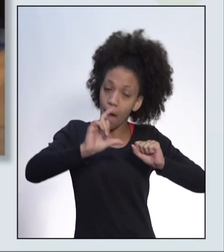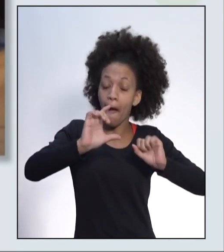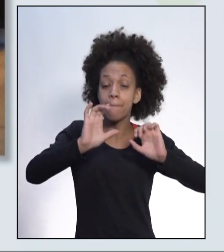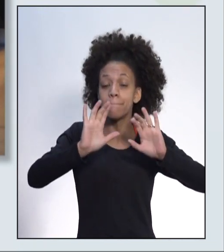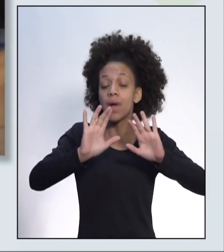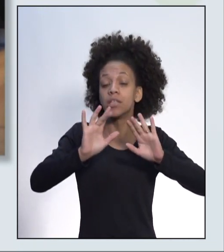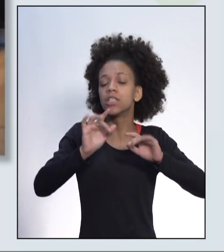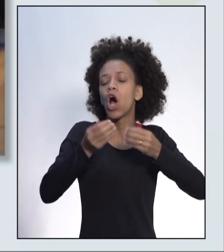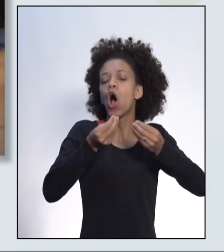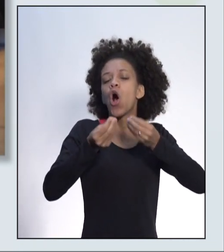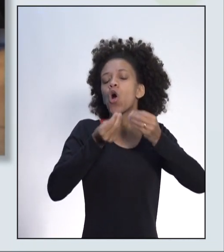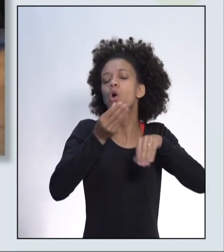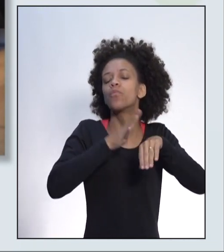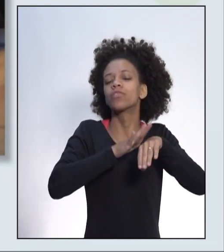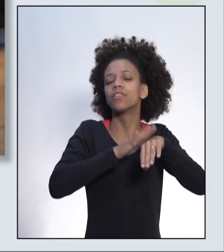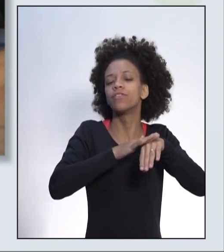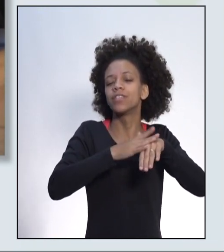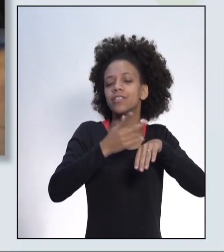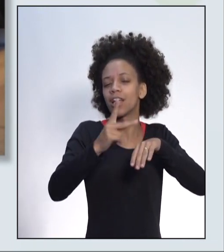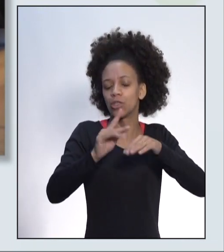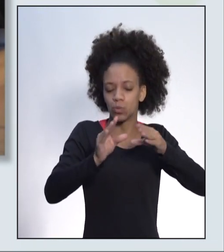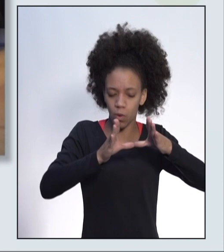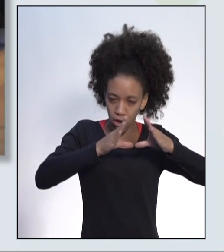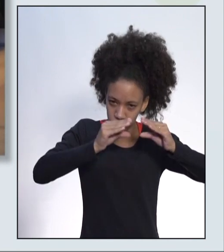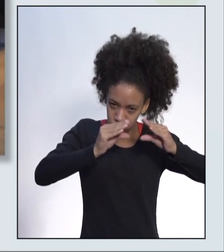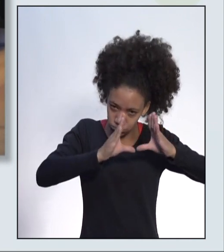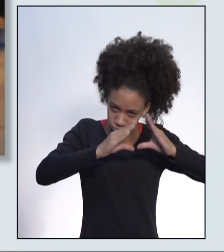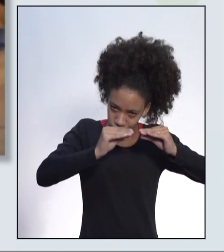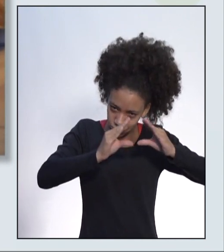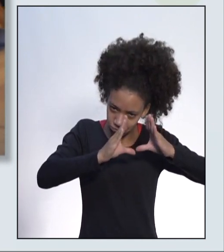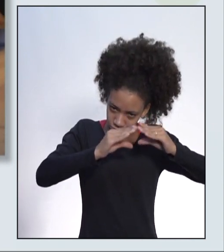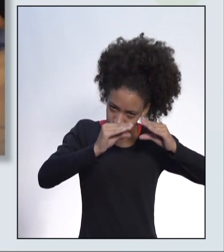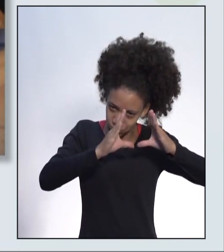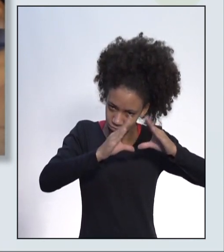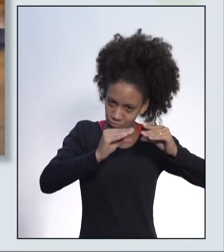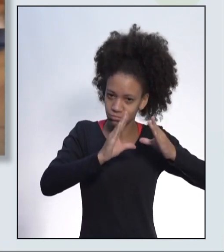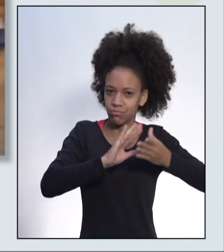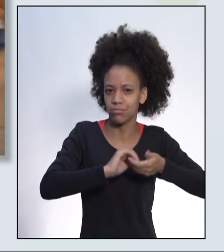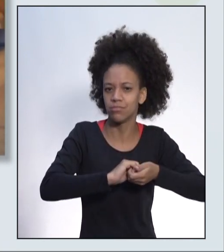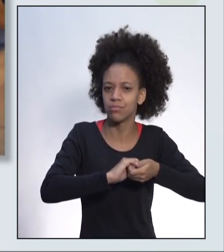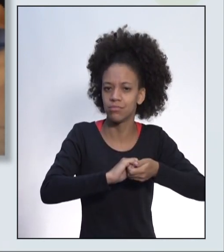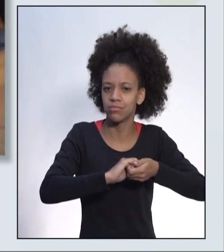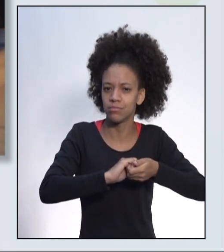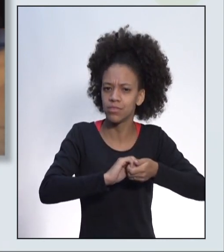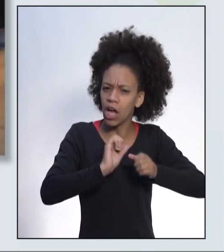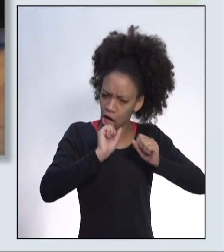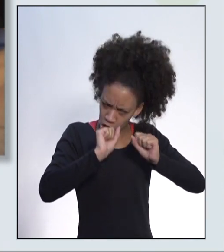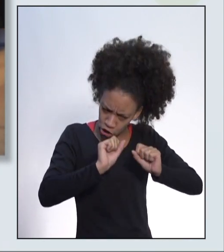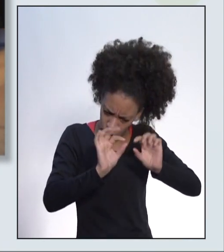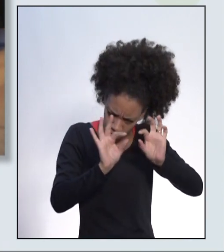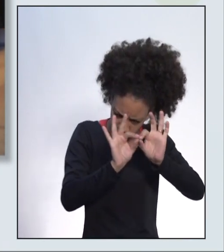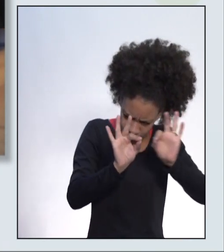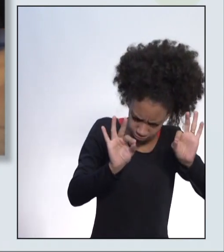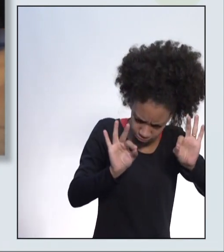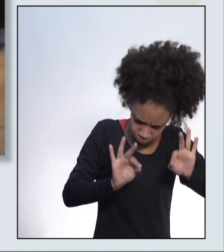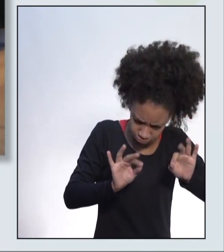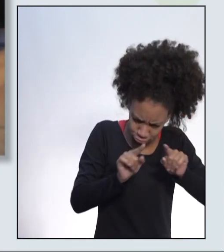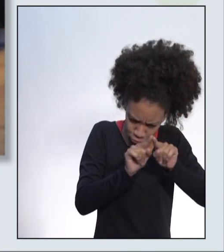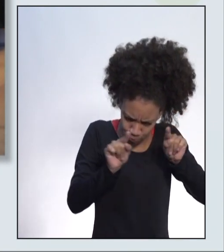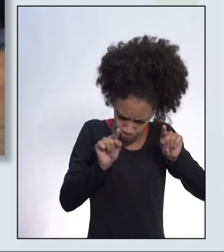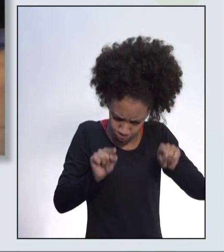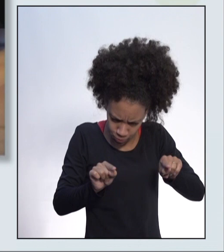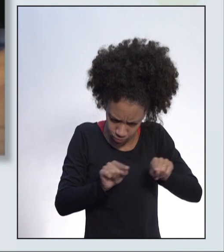você preparou a sua estrutura? Você já fez as molduras dos seus quadrinhos, se você fazer uma